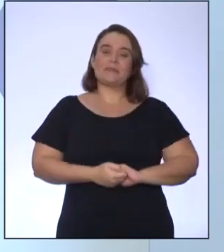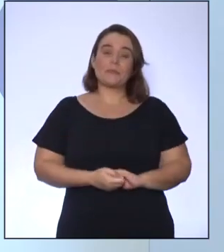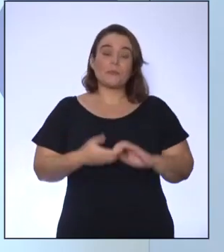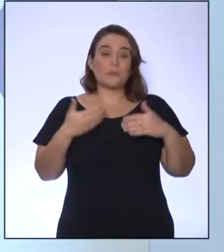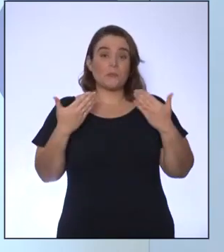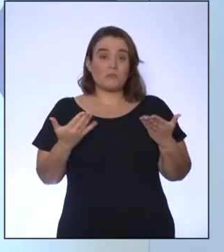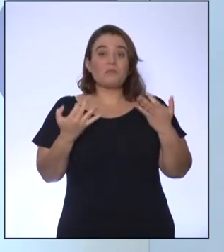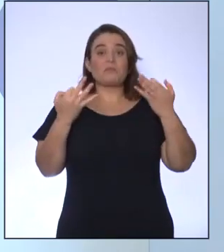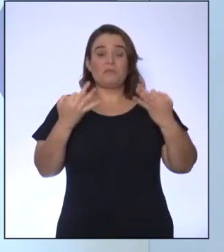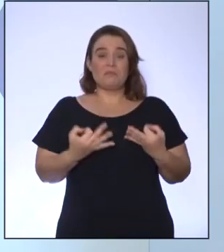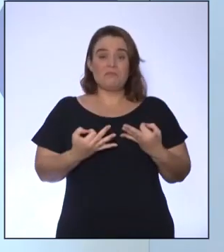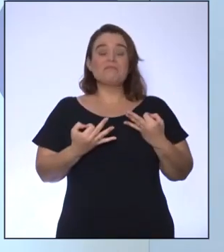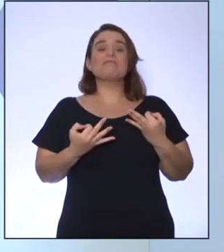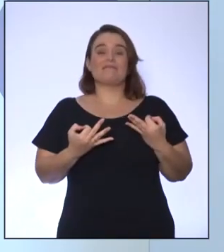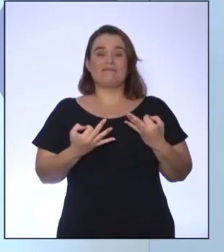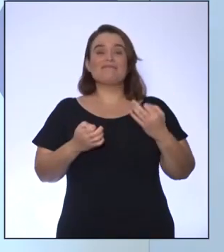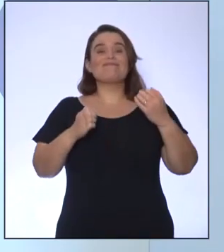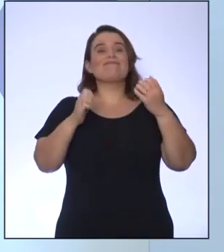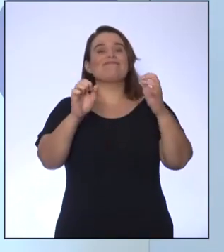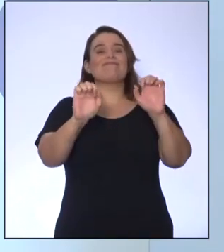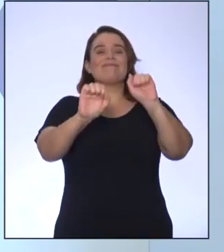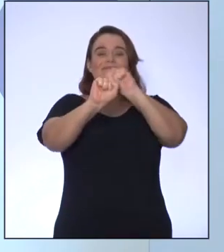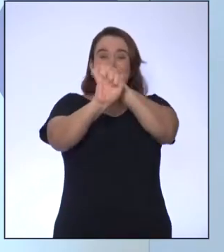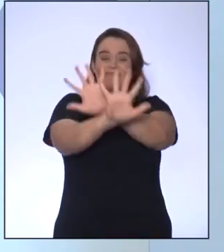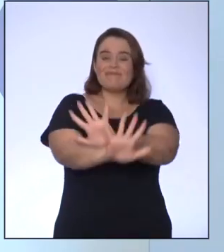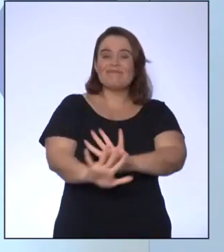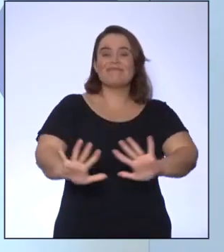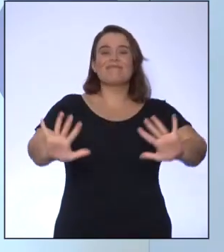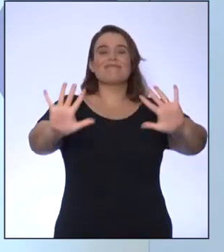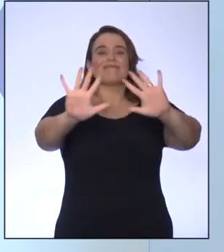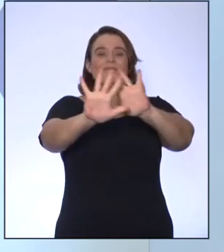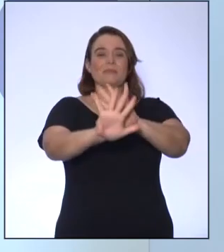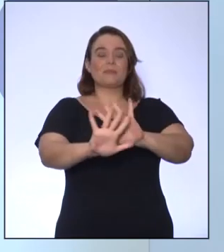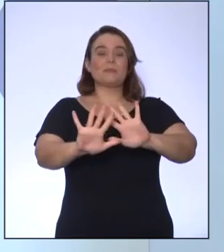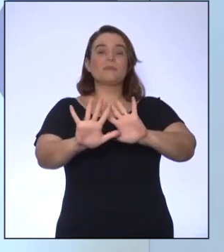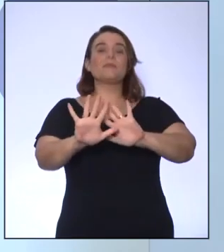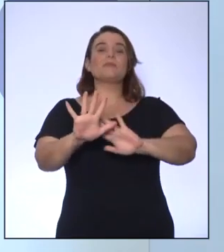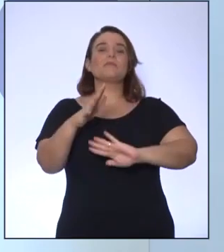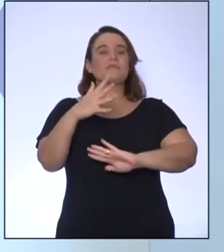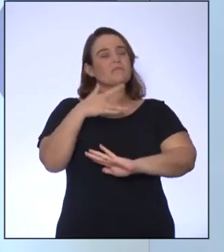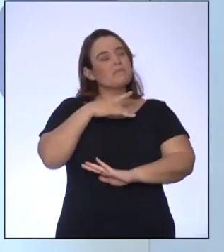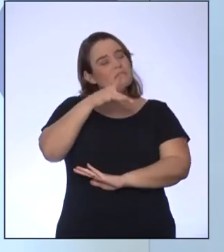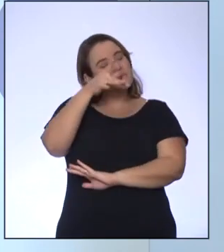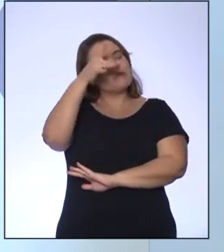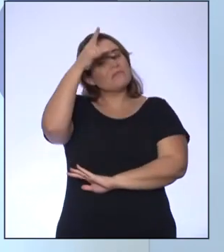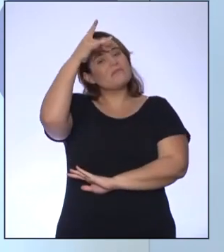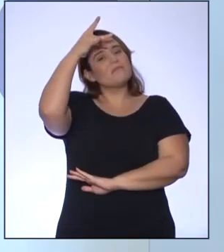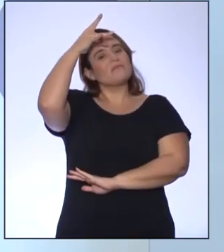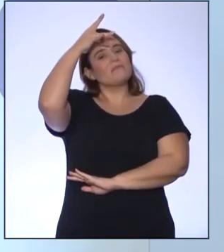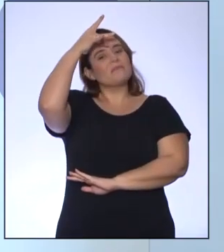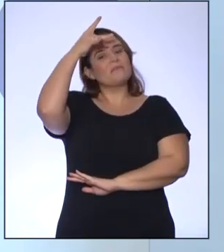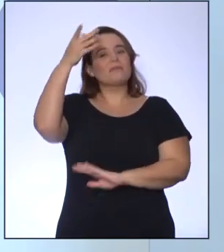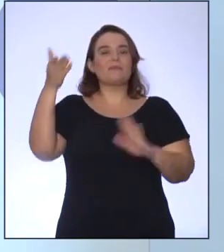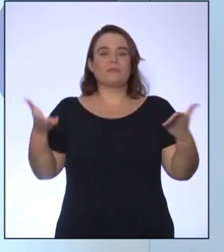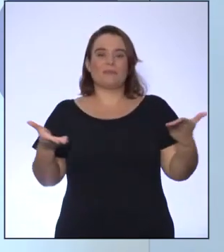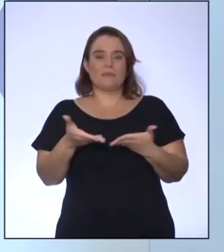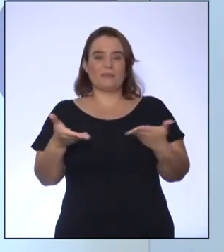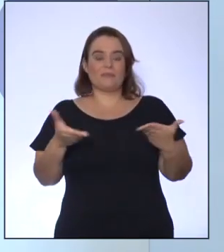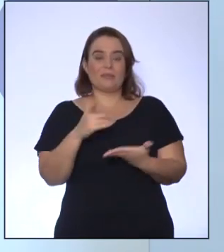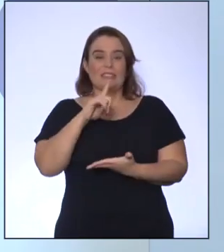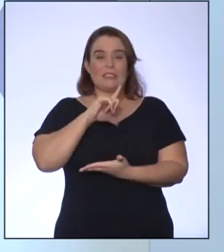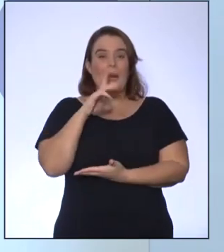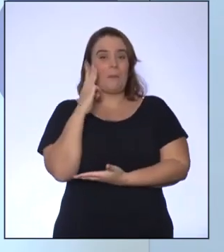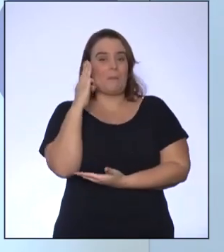é uma imagem, né? É uma paisagem que me marcou muito e hoje me traz uma